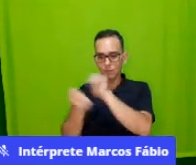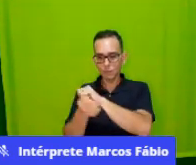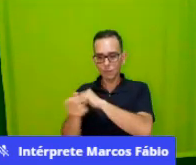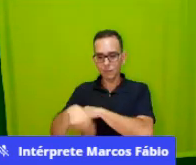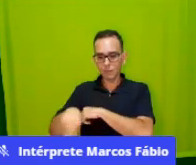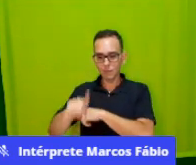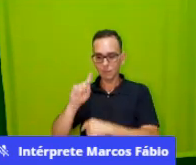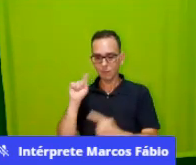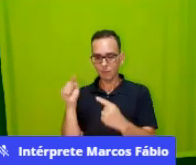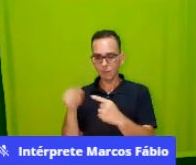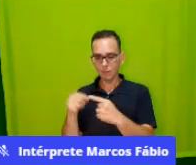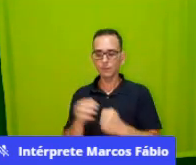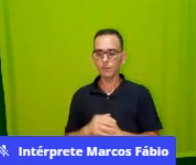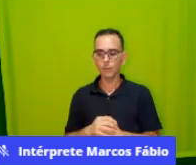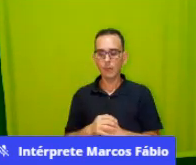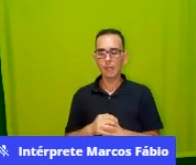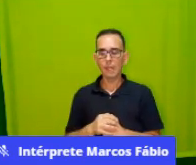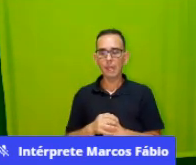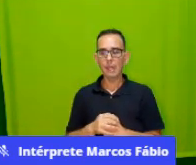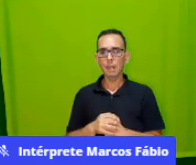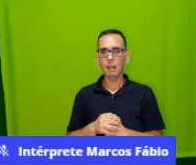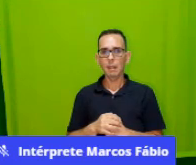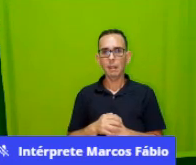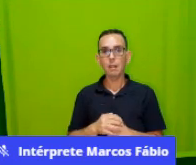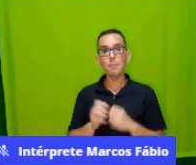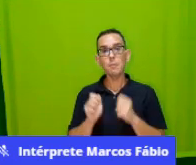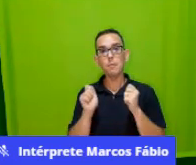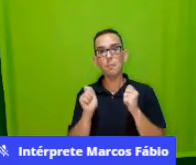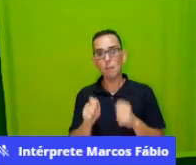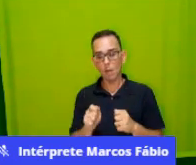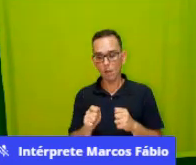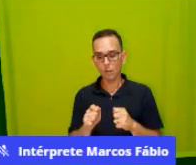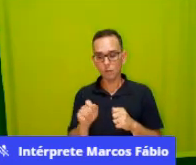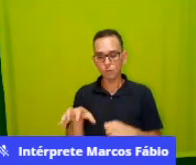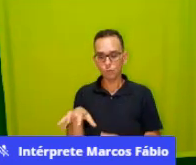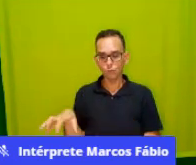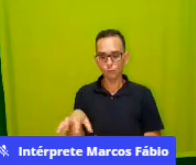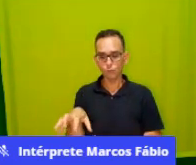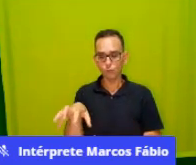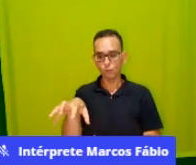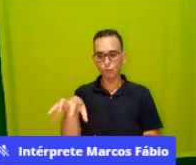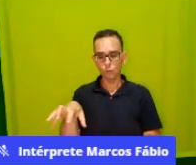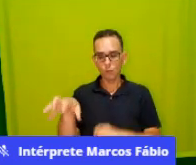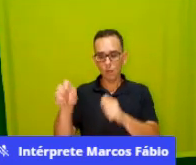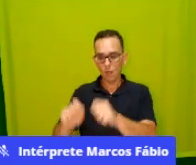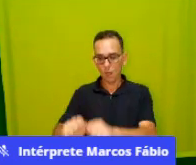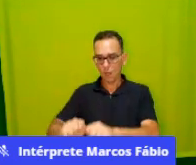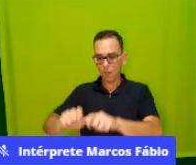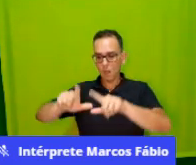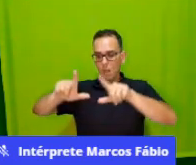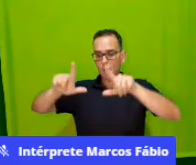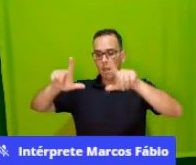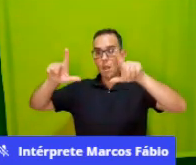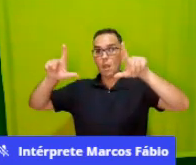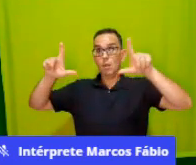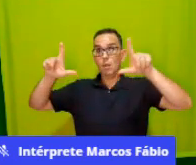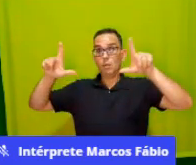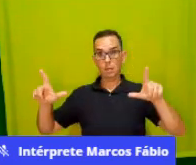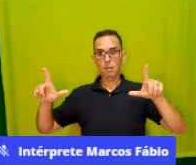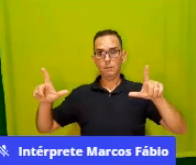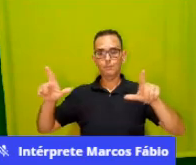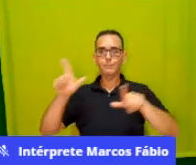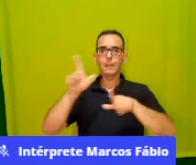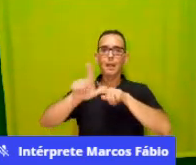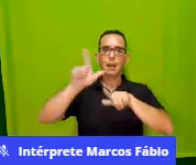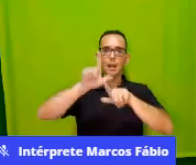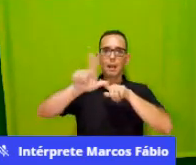foi realizadas as adequações de atividades para os alunos. Então, ele pode passar a lupa eletrônica em